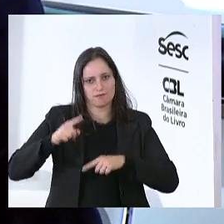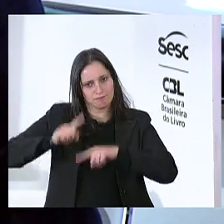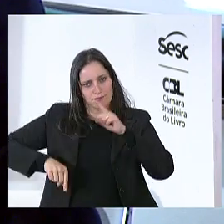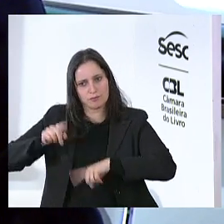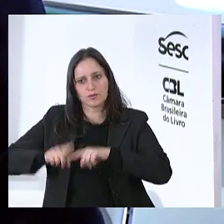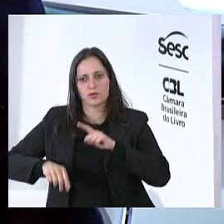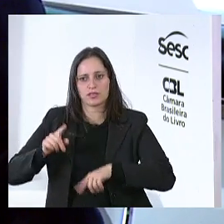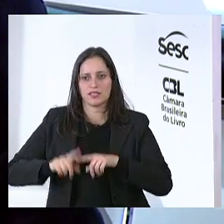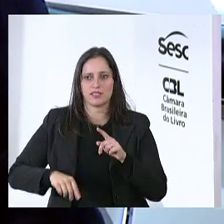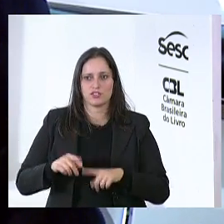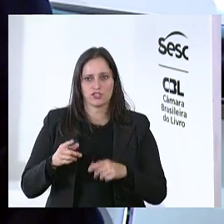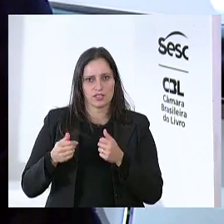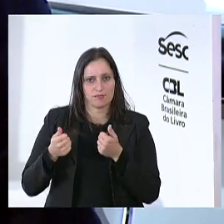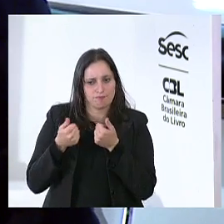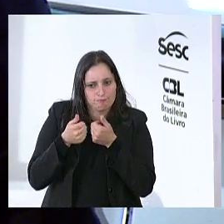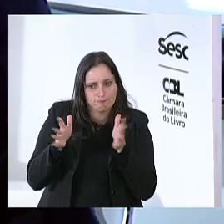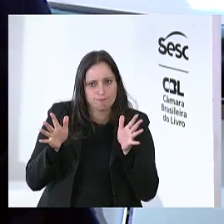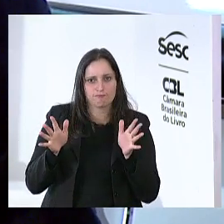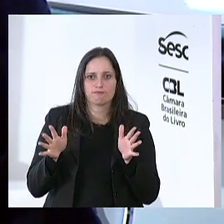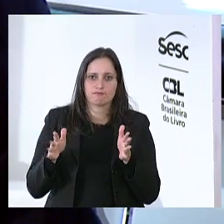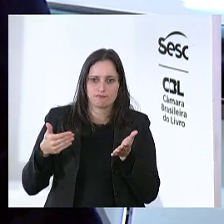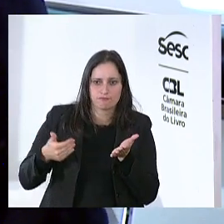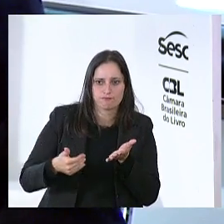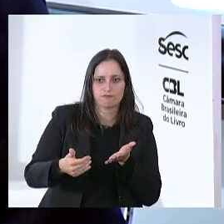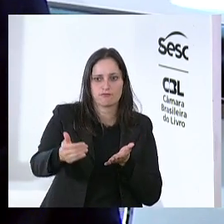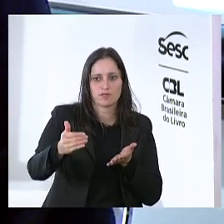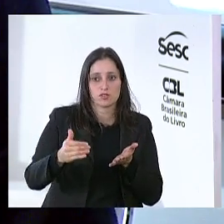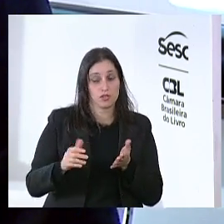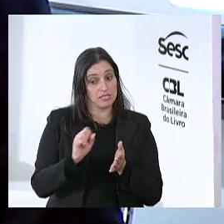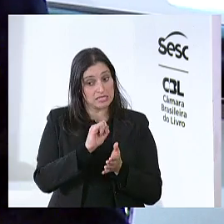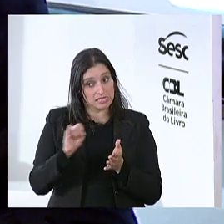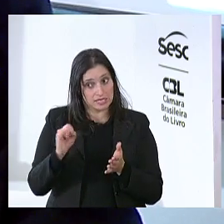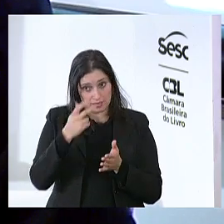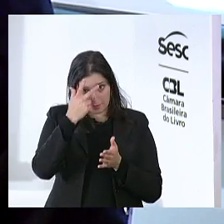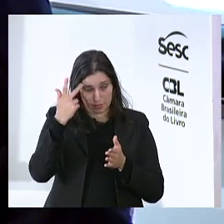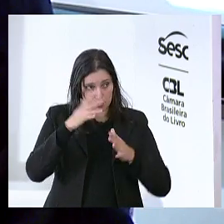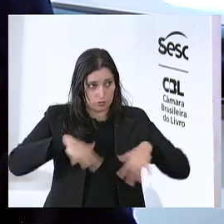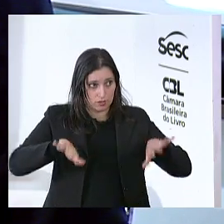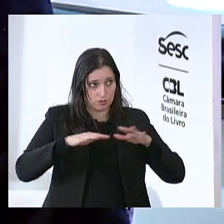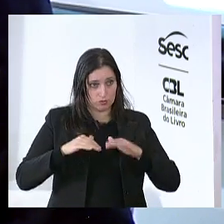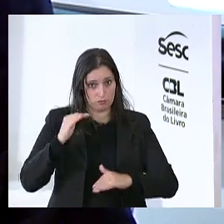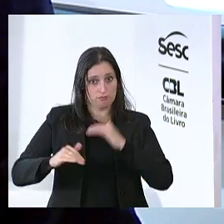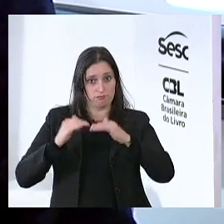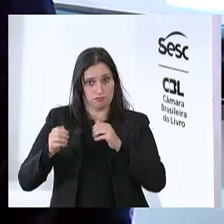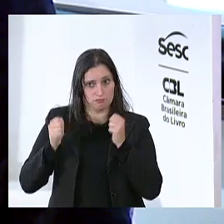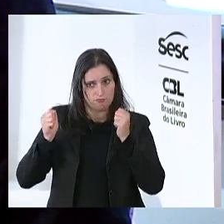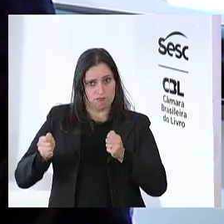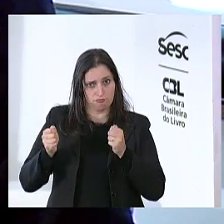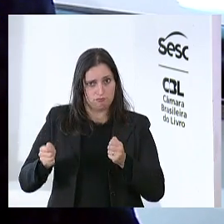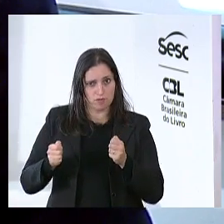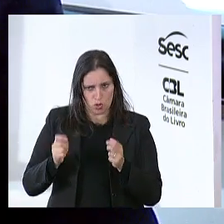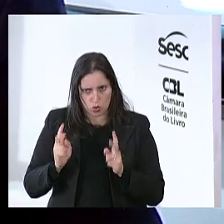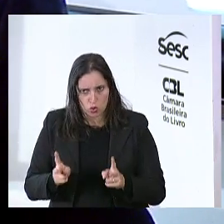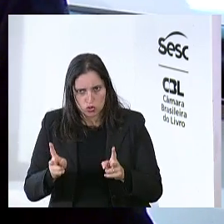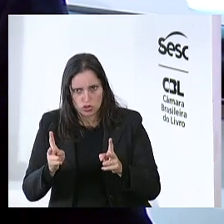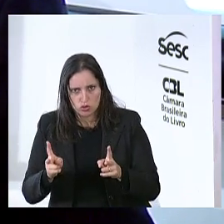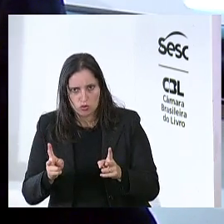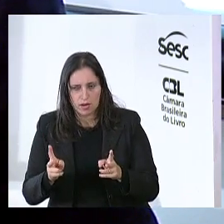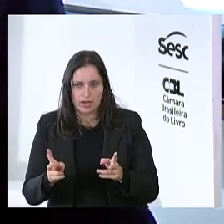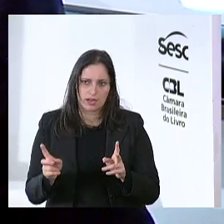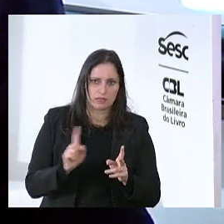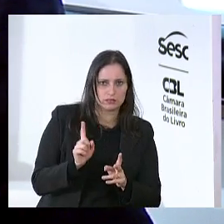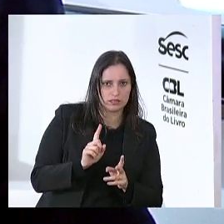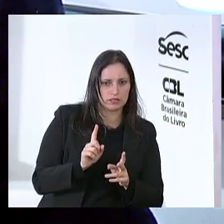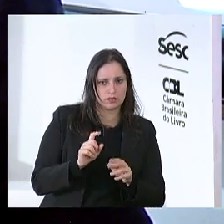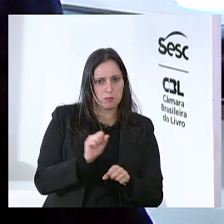usar a janela ou não, isso é outro problema. Quer dizer, me comprometo com vocês, depois desse debate, a sentar com o colega